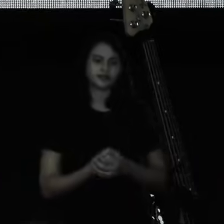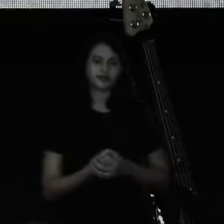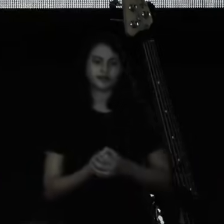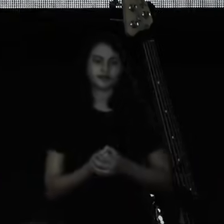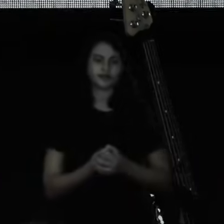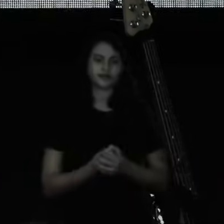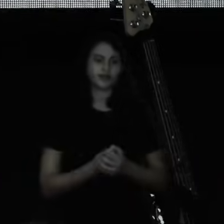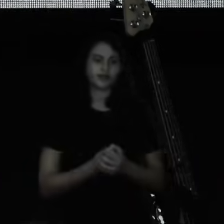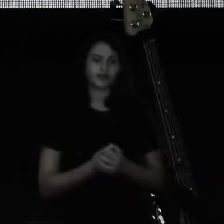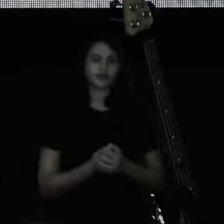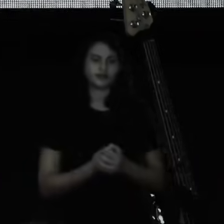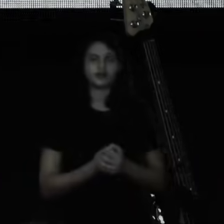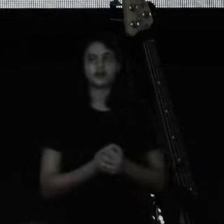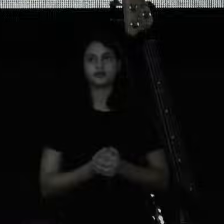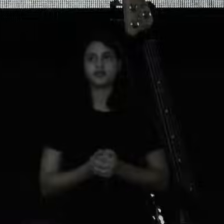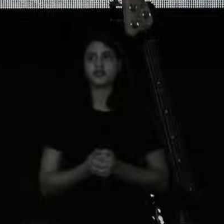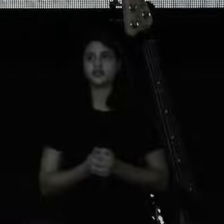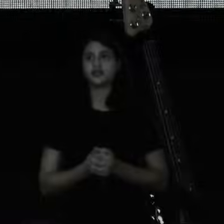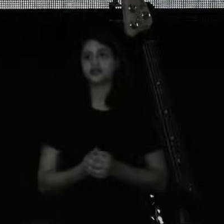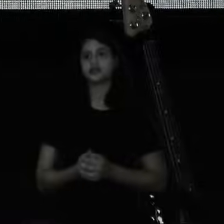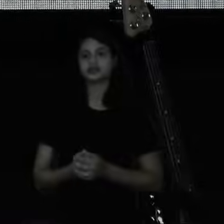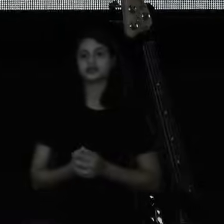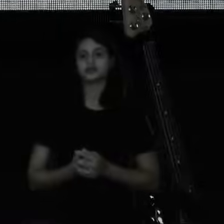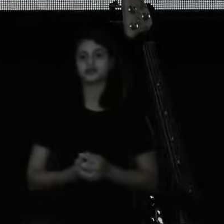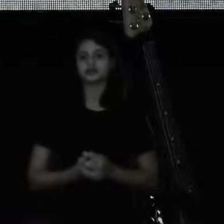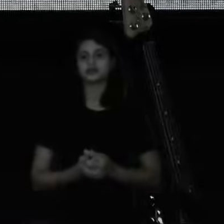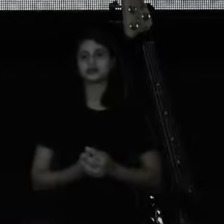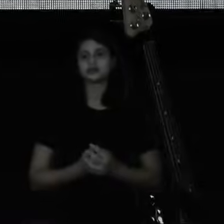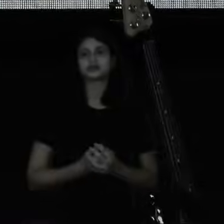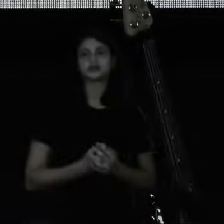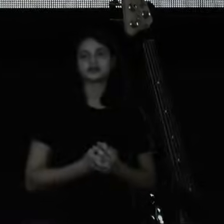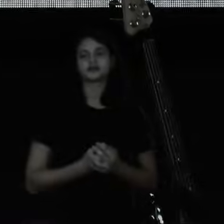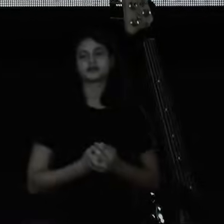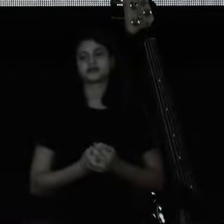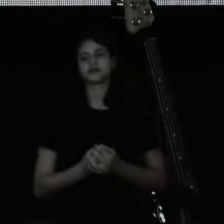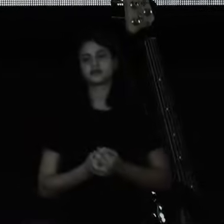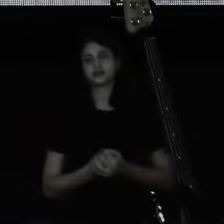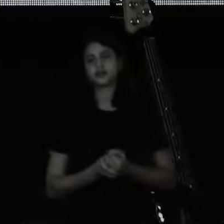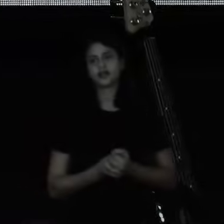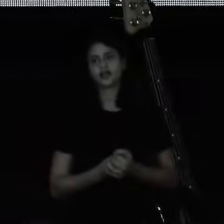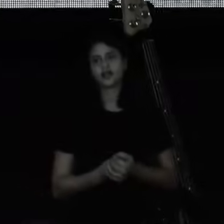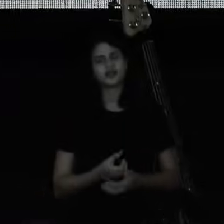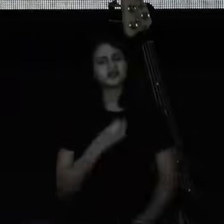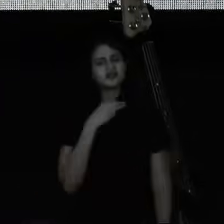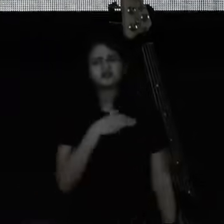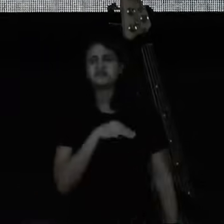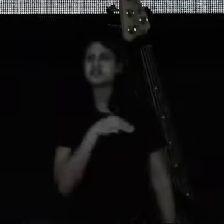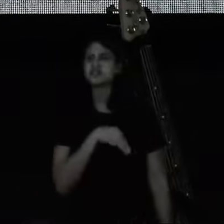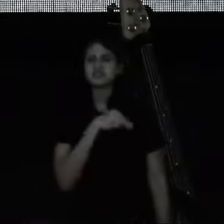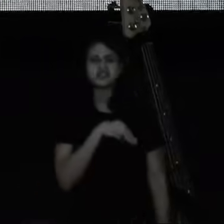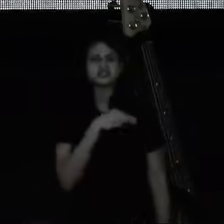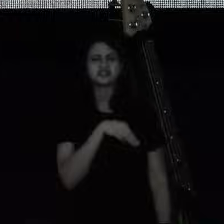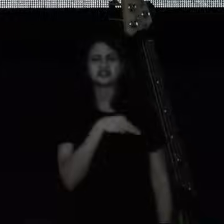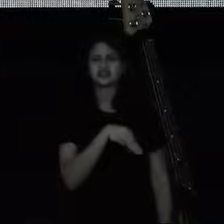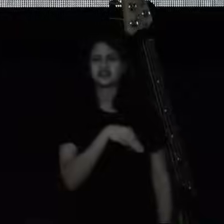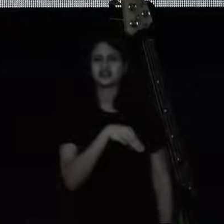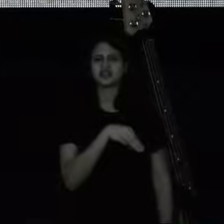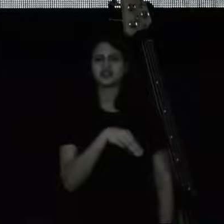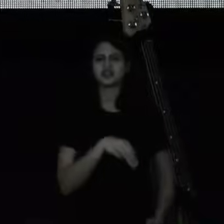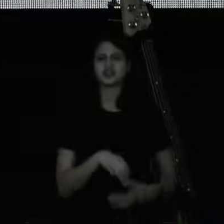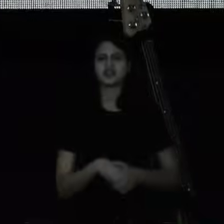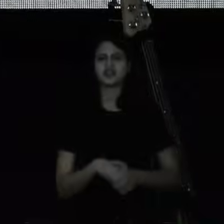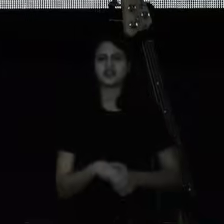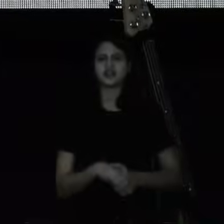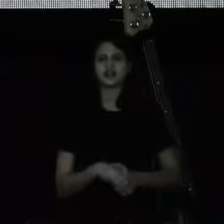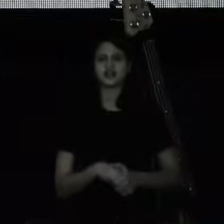Ele era um missionário, alguém que tinha dado sua vida para pregar o evangelho, para ganhar vidas para Jesus. Ele